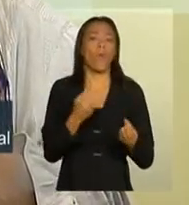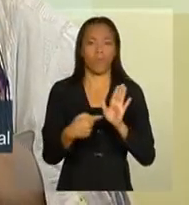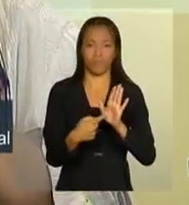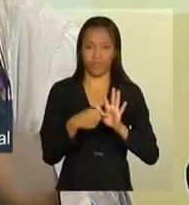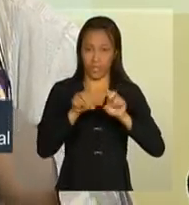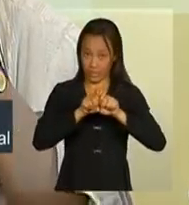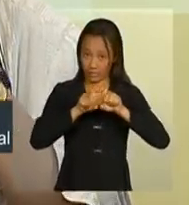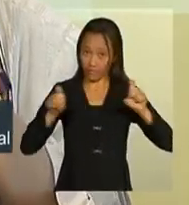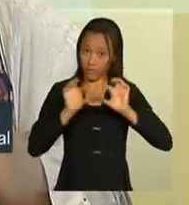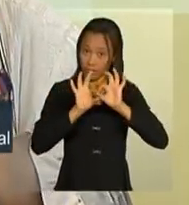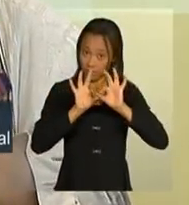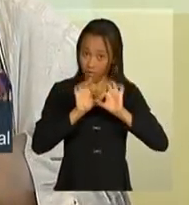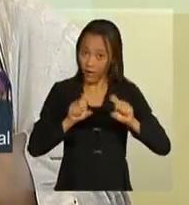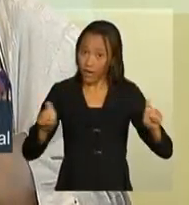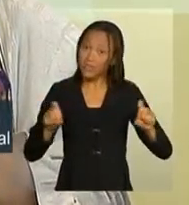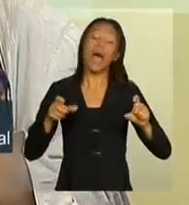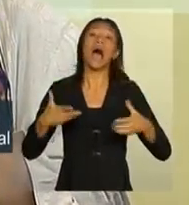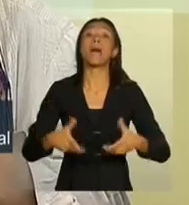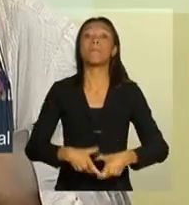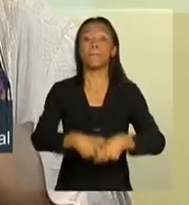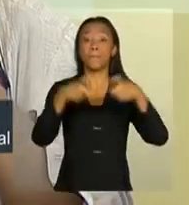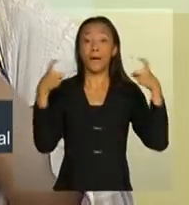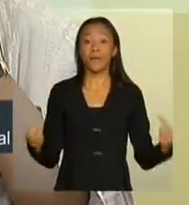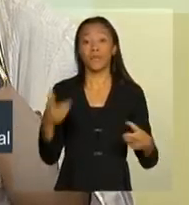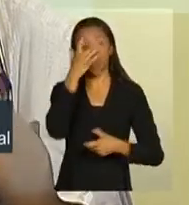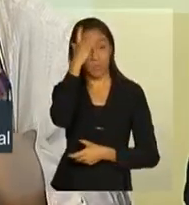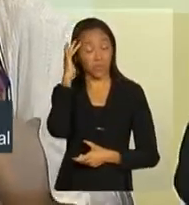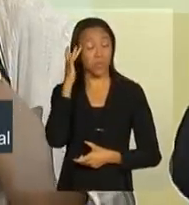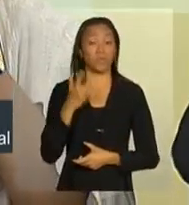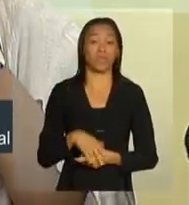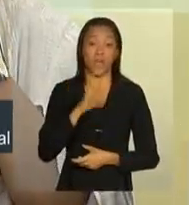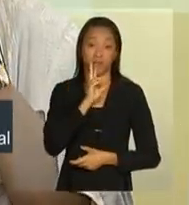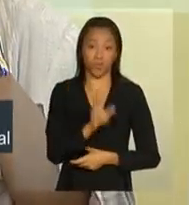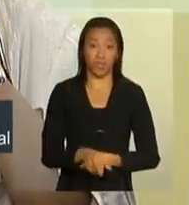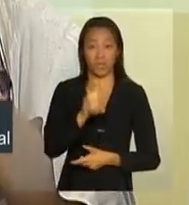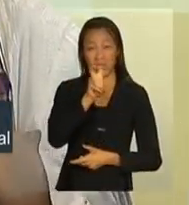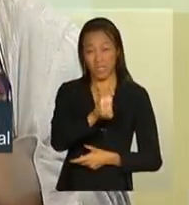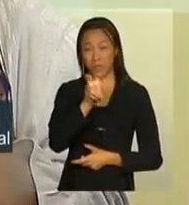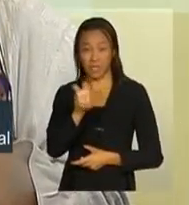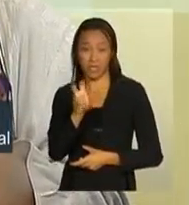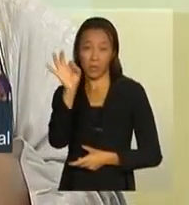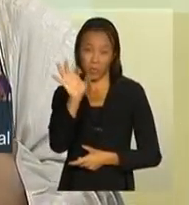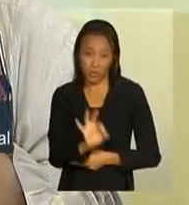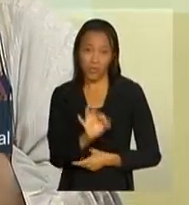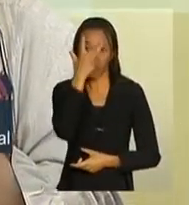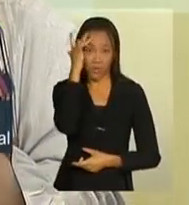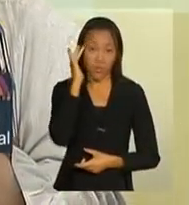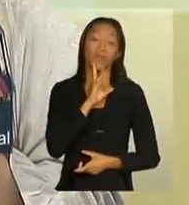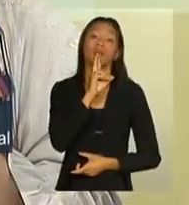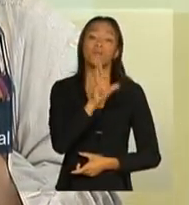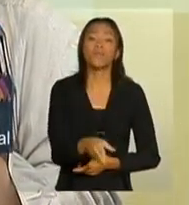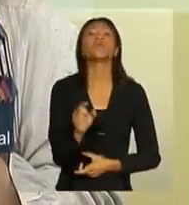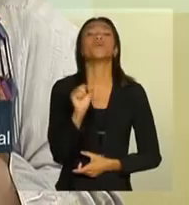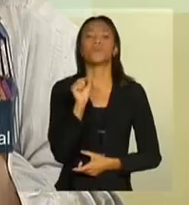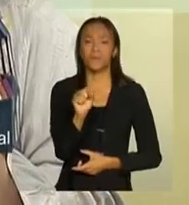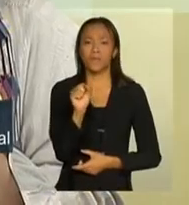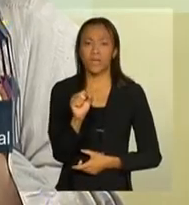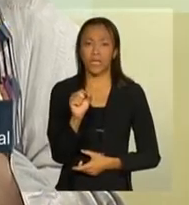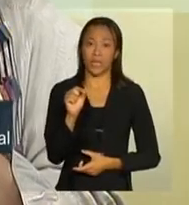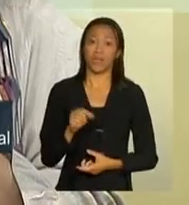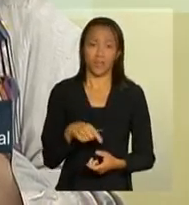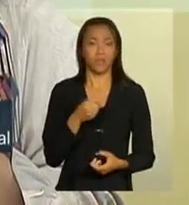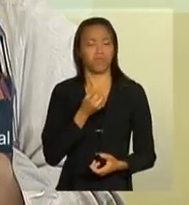eh responderam mais da metade das pessoas, 55% das pessoas eh responderam